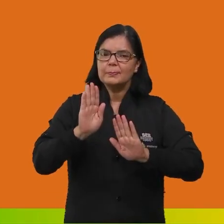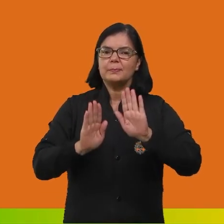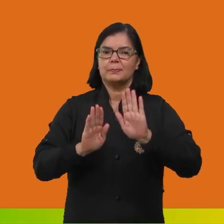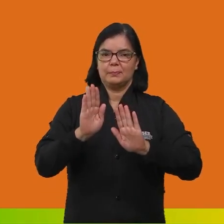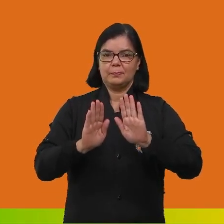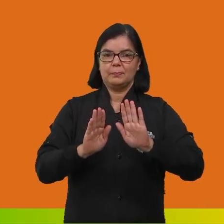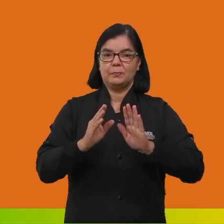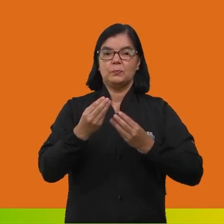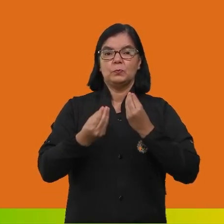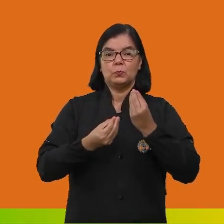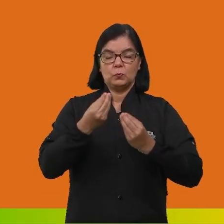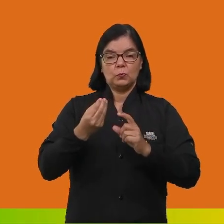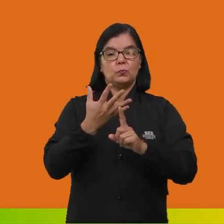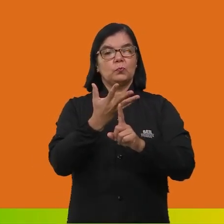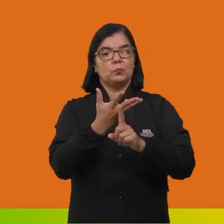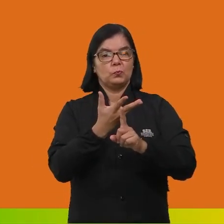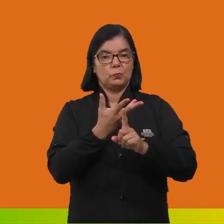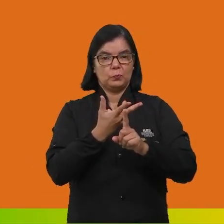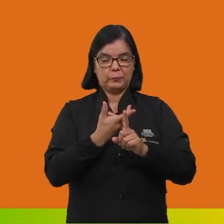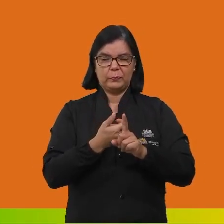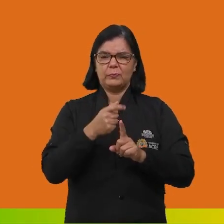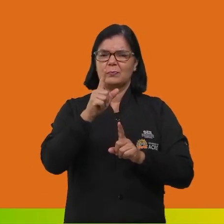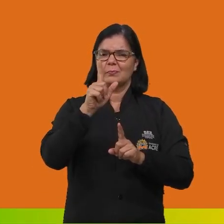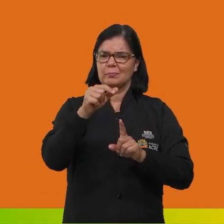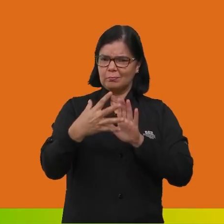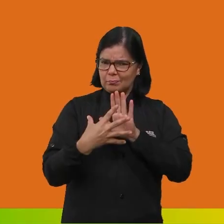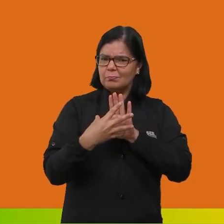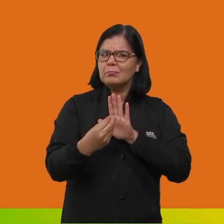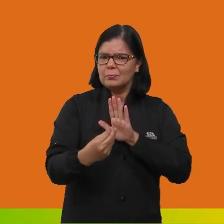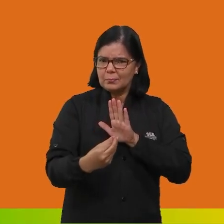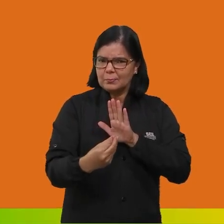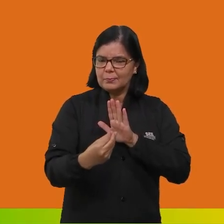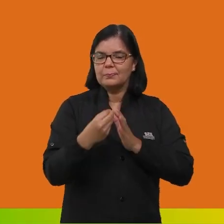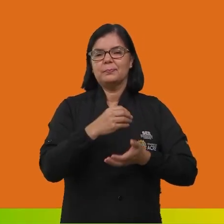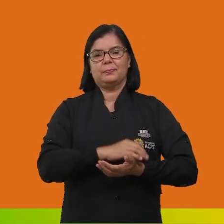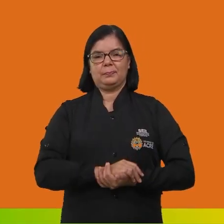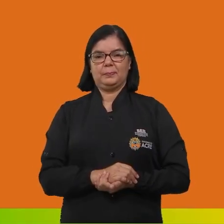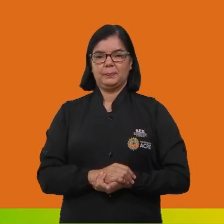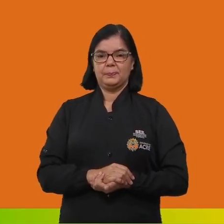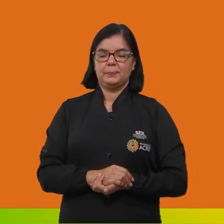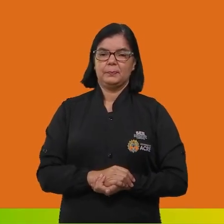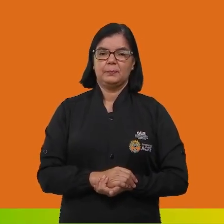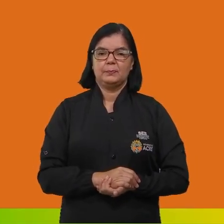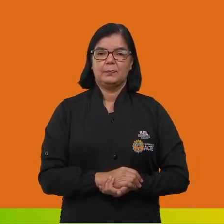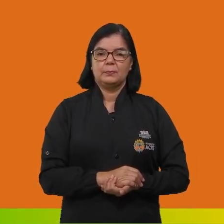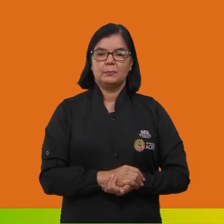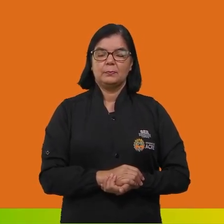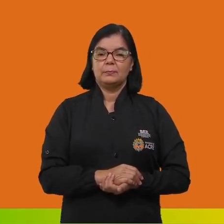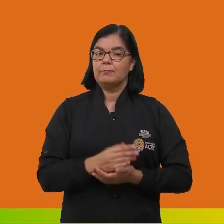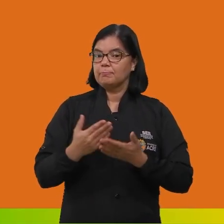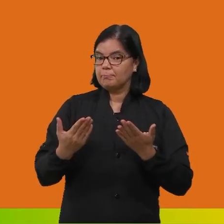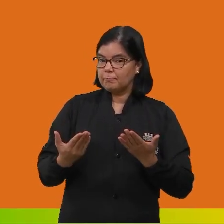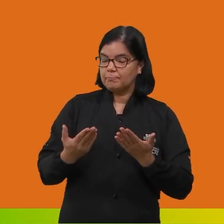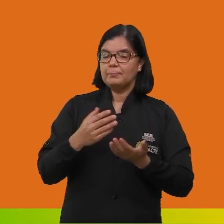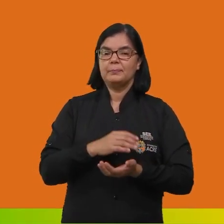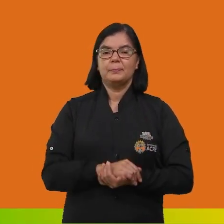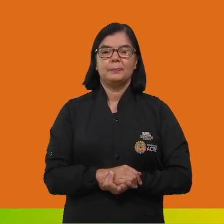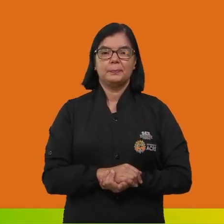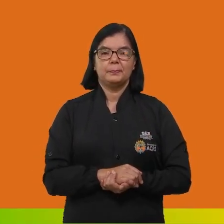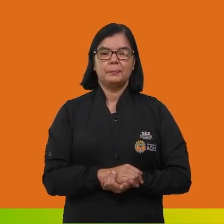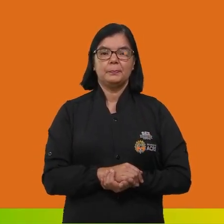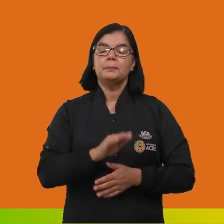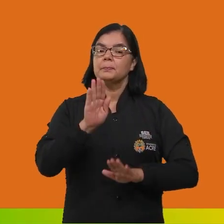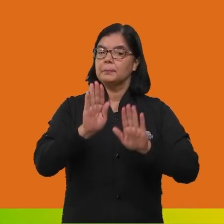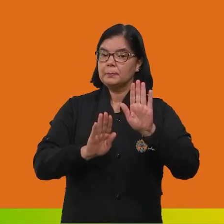à pantomima como arte é o imitador. E aí?